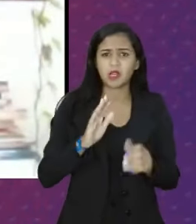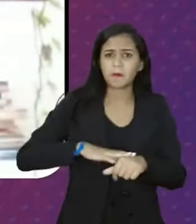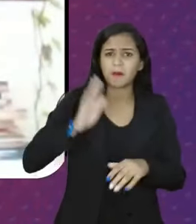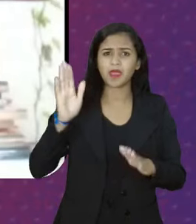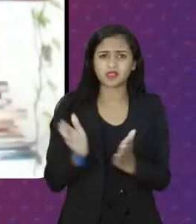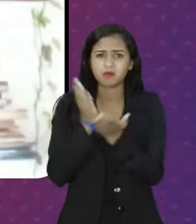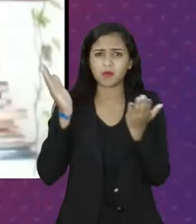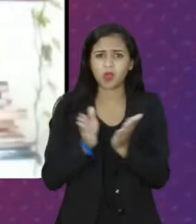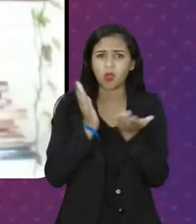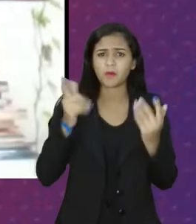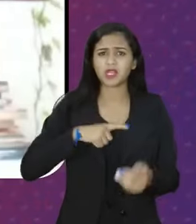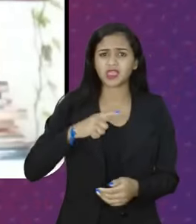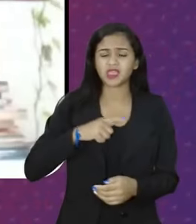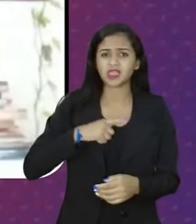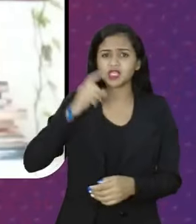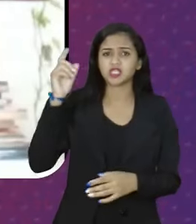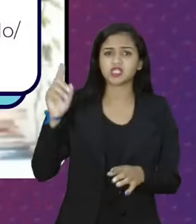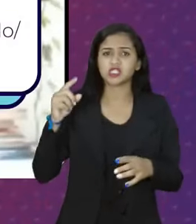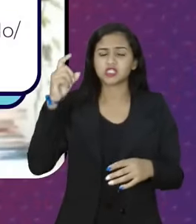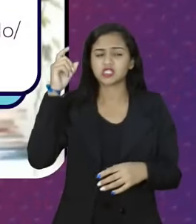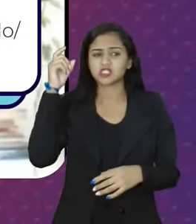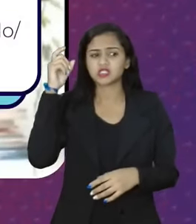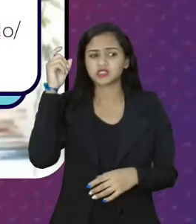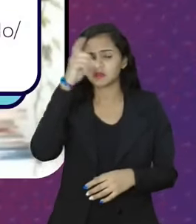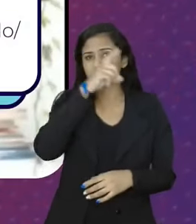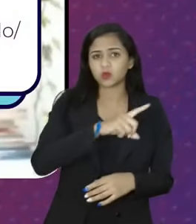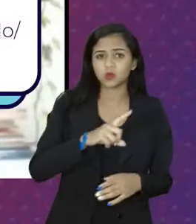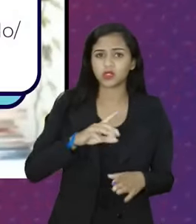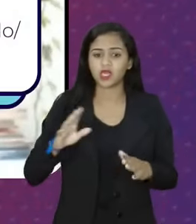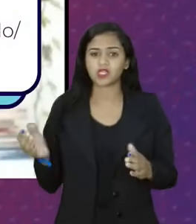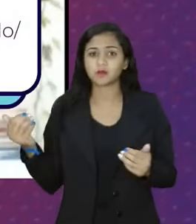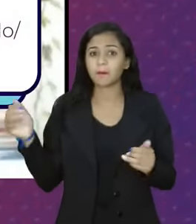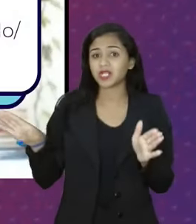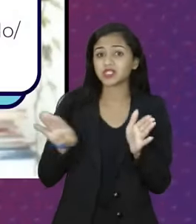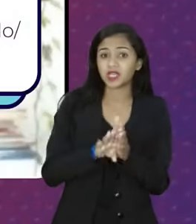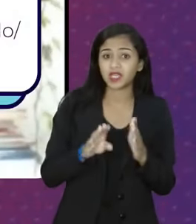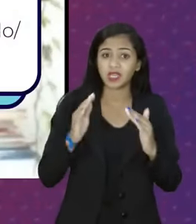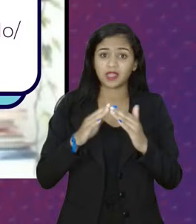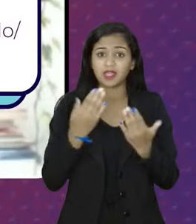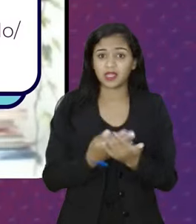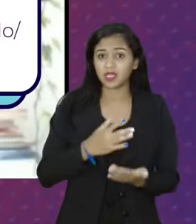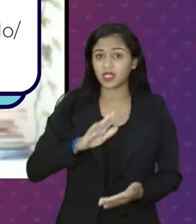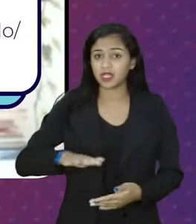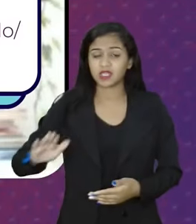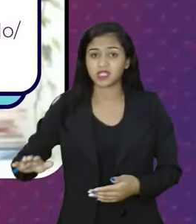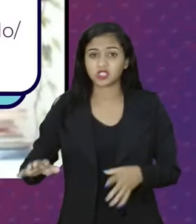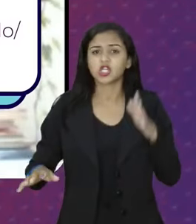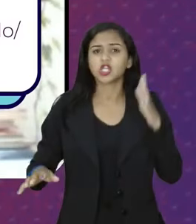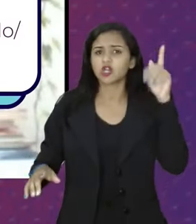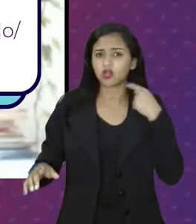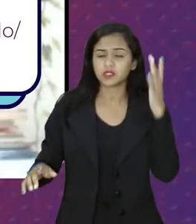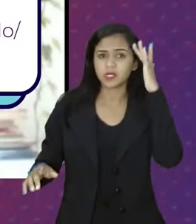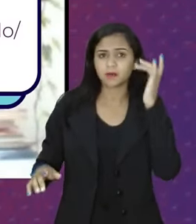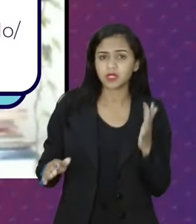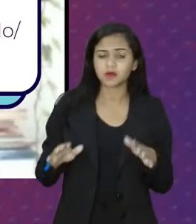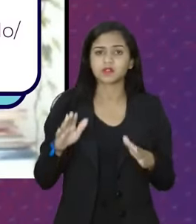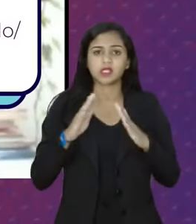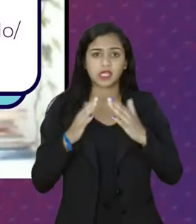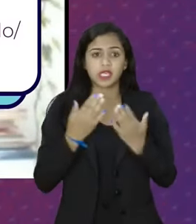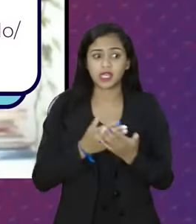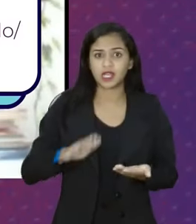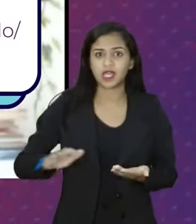maiores dificuldades de acesso à creche. E nós sabemos que a creche é direito da criança, dos bebês e crianças,